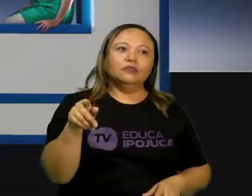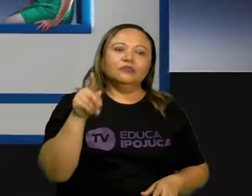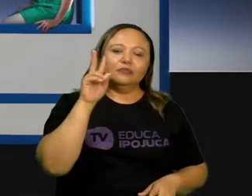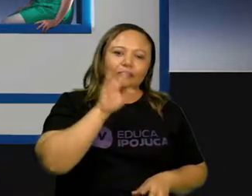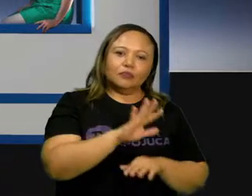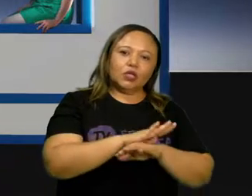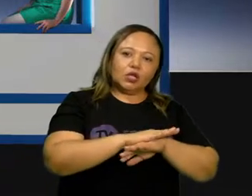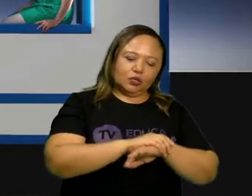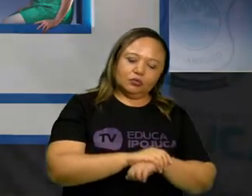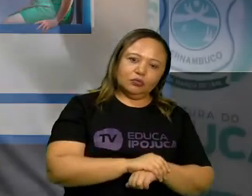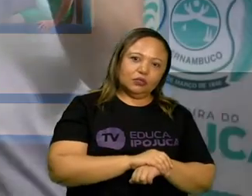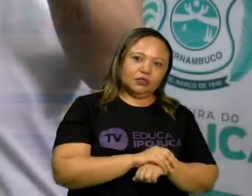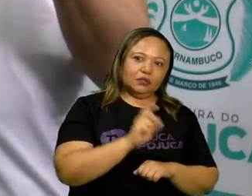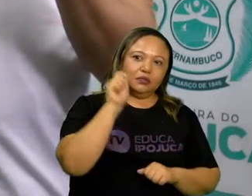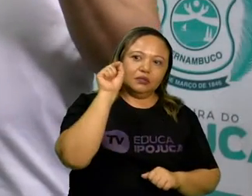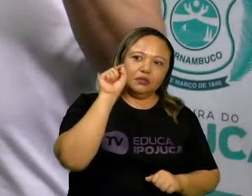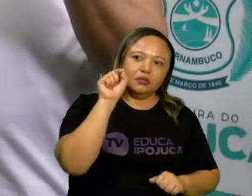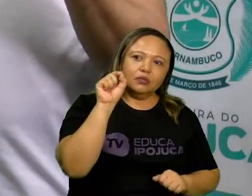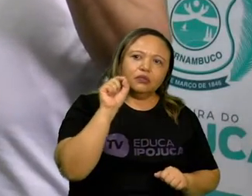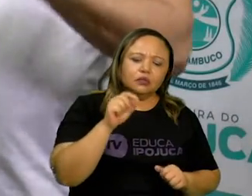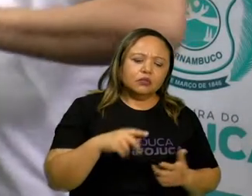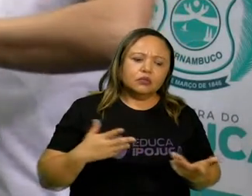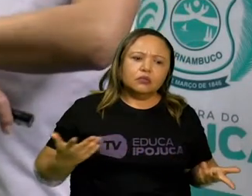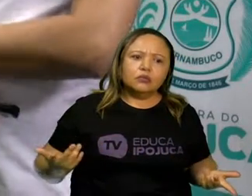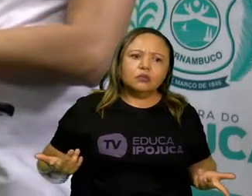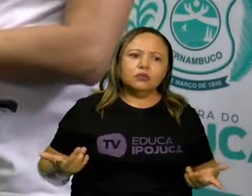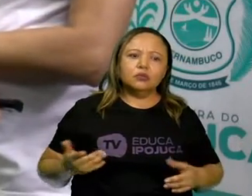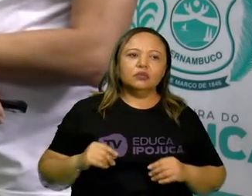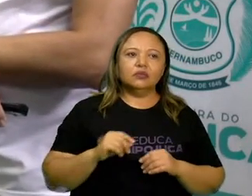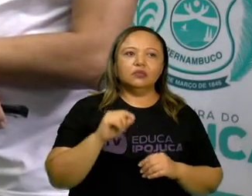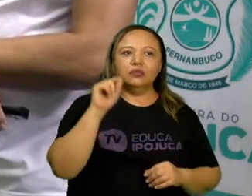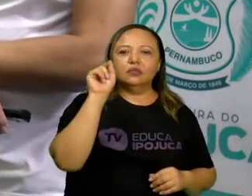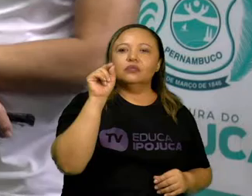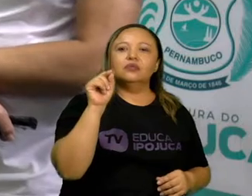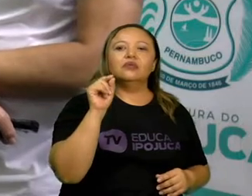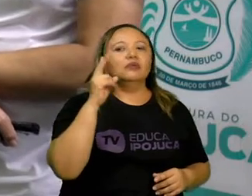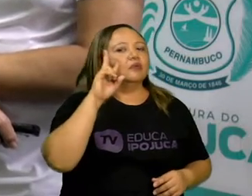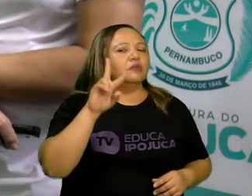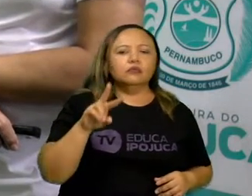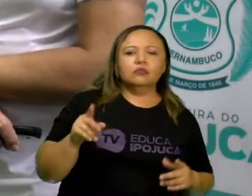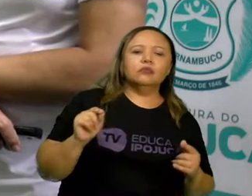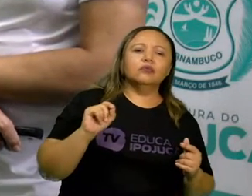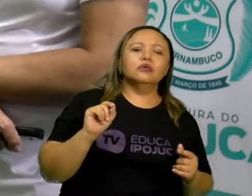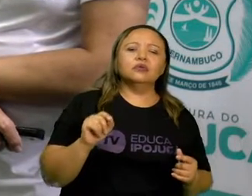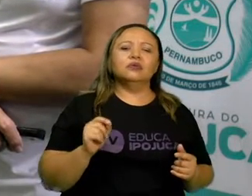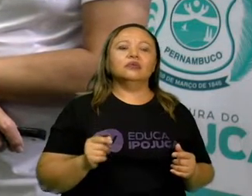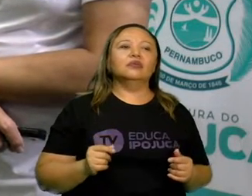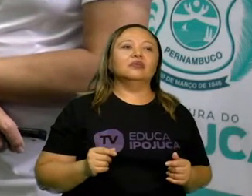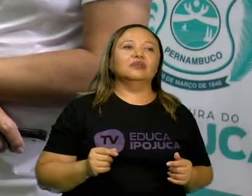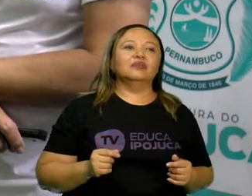Aí, só nesse gesto, você já fica interessado, porque o cara está assim.